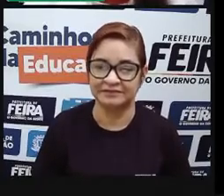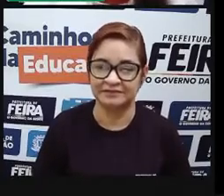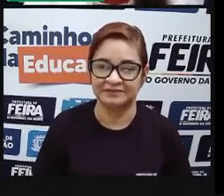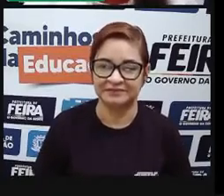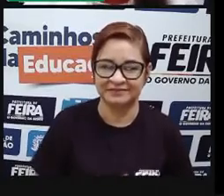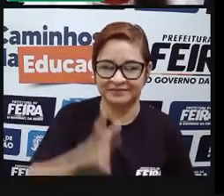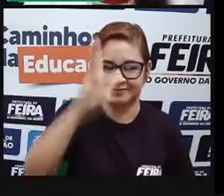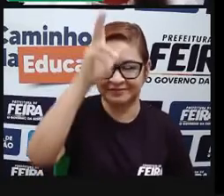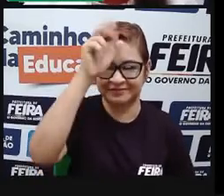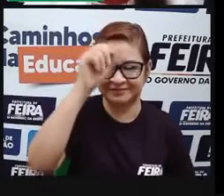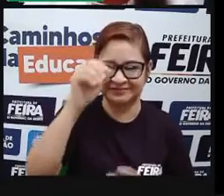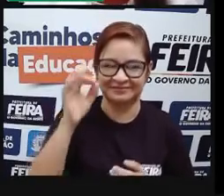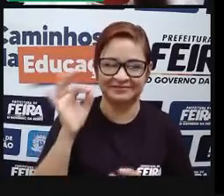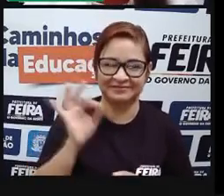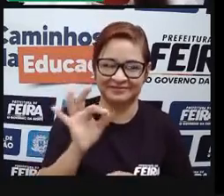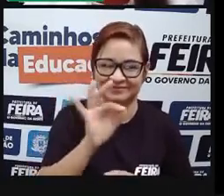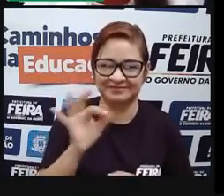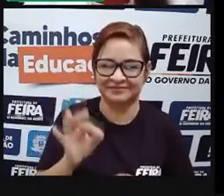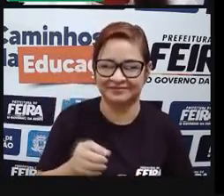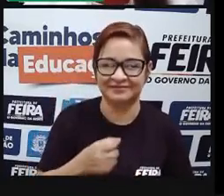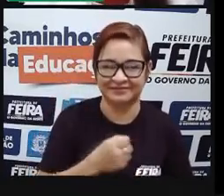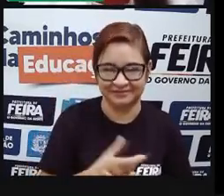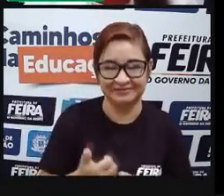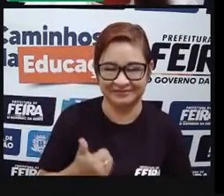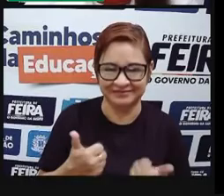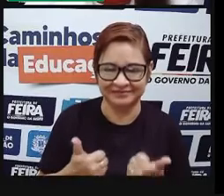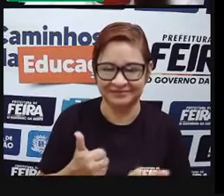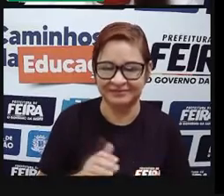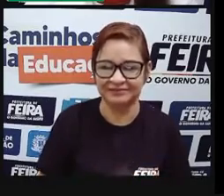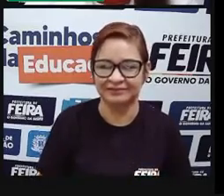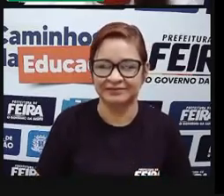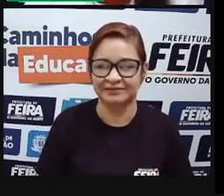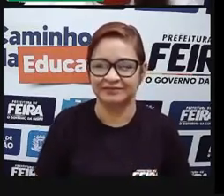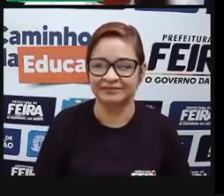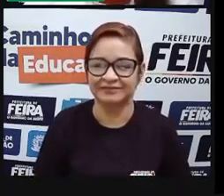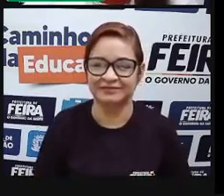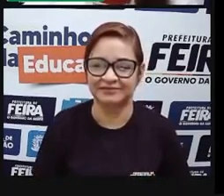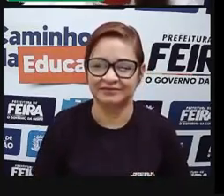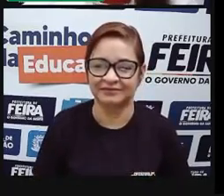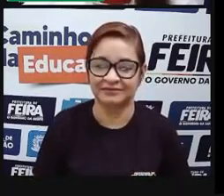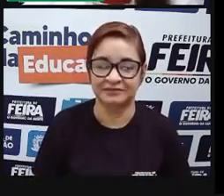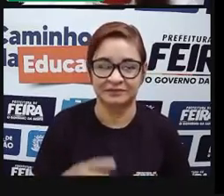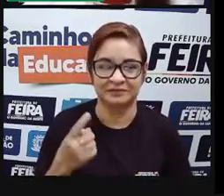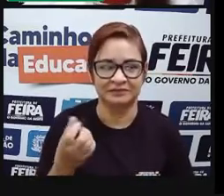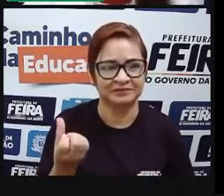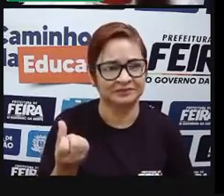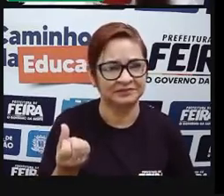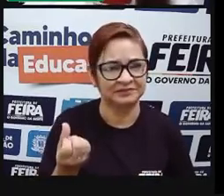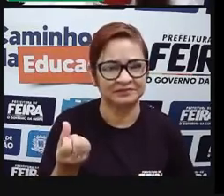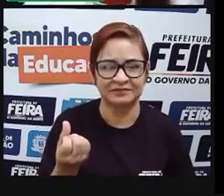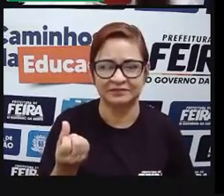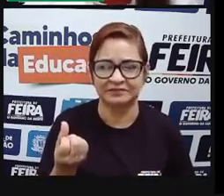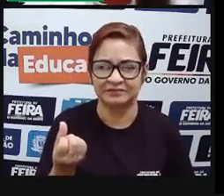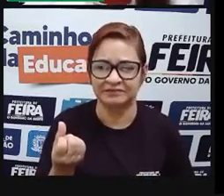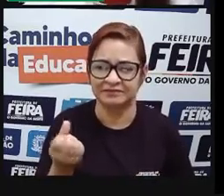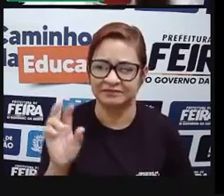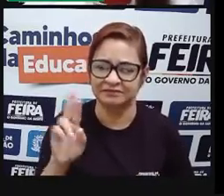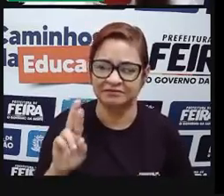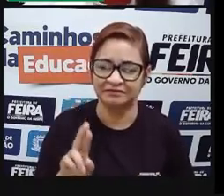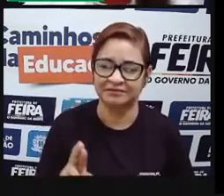pintadinha e tá vendendo bem tá vendendo olha custa um um ecrã que mostra aí ó mostra como é que funciona